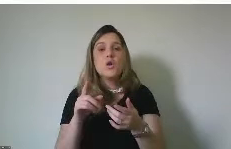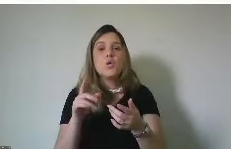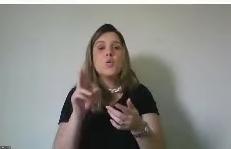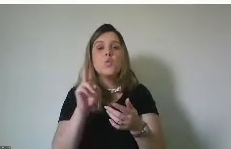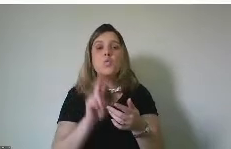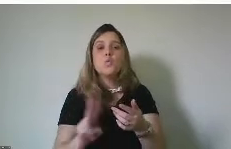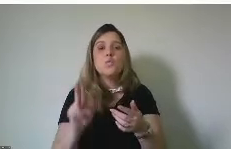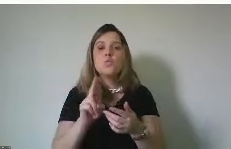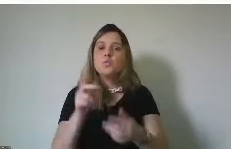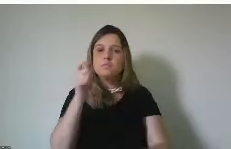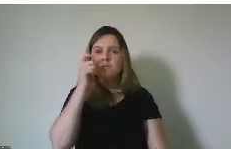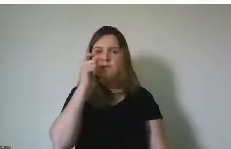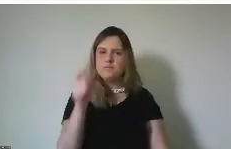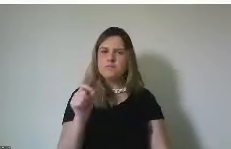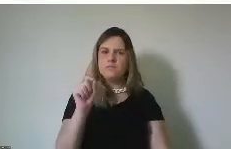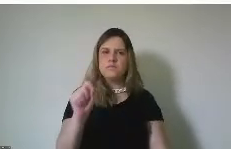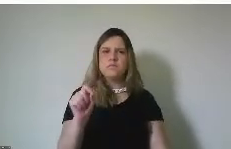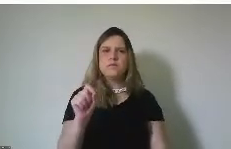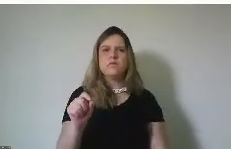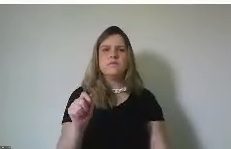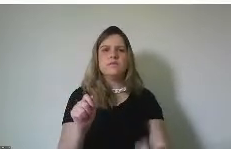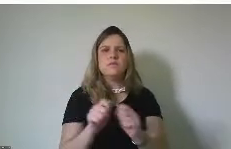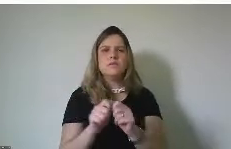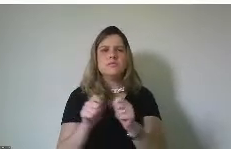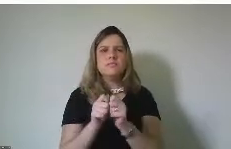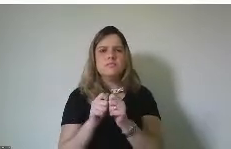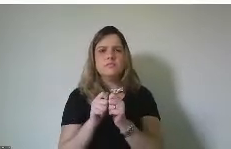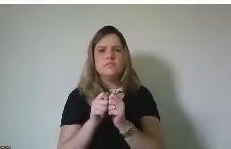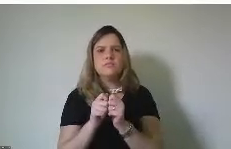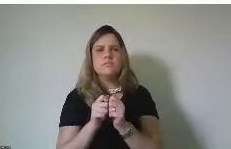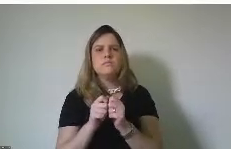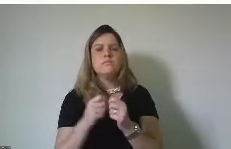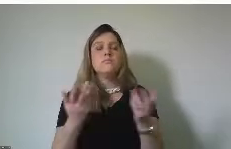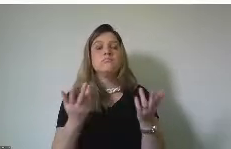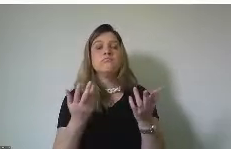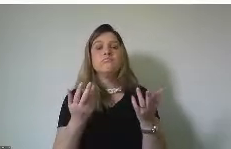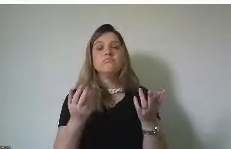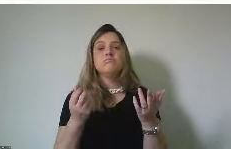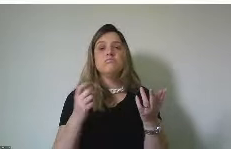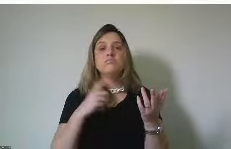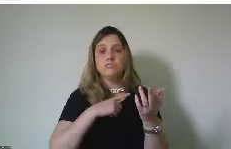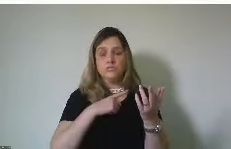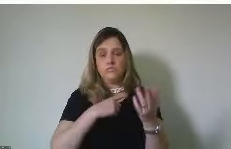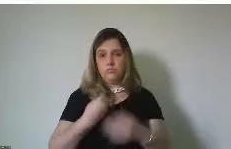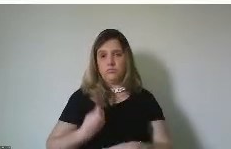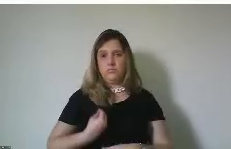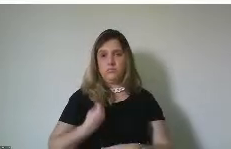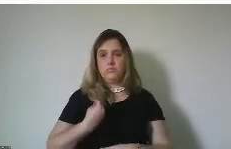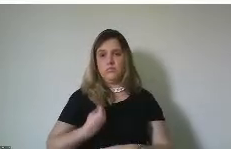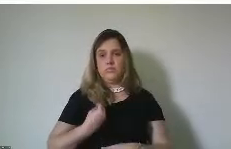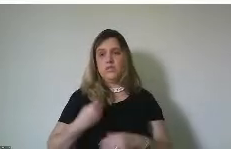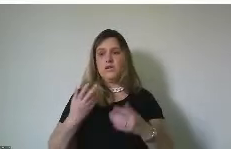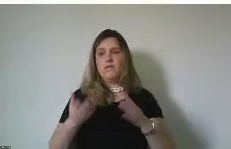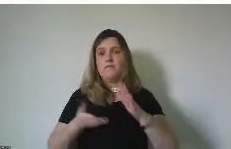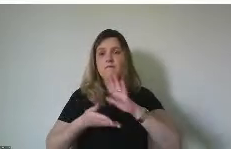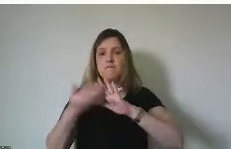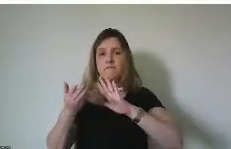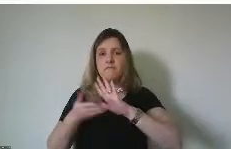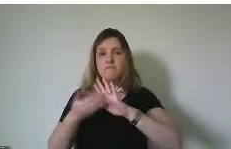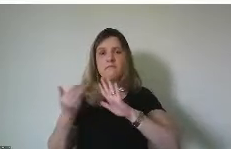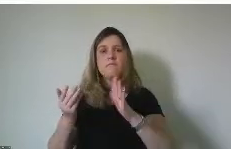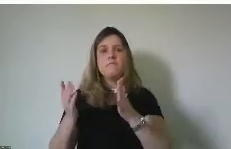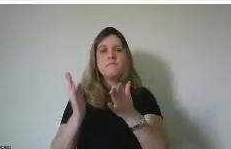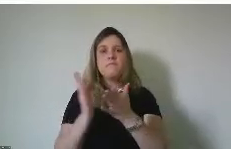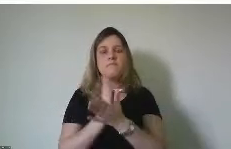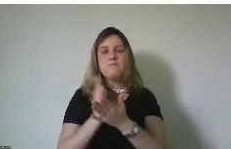que é o fato se a expansão da geração distribuída vai retirar os investimentos em